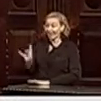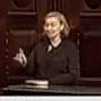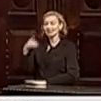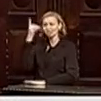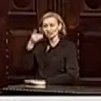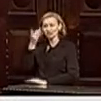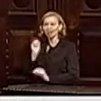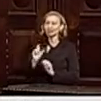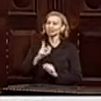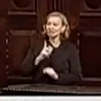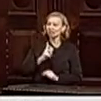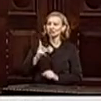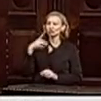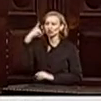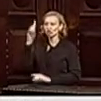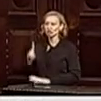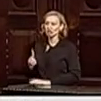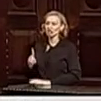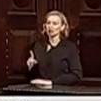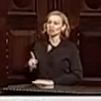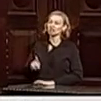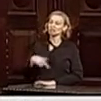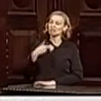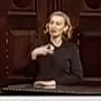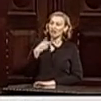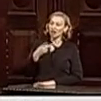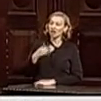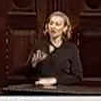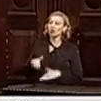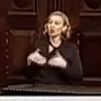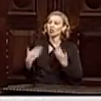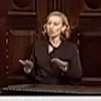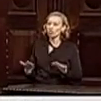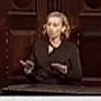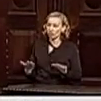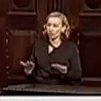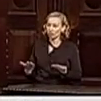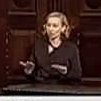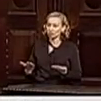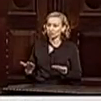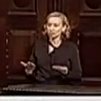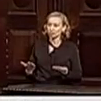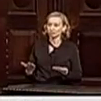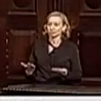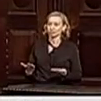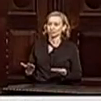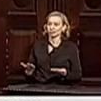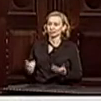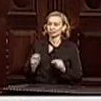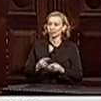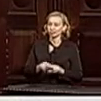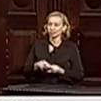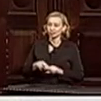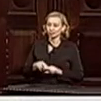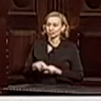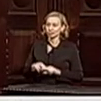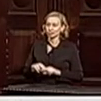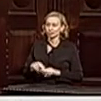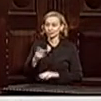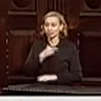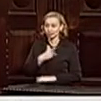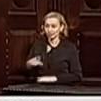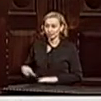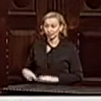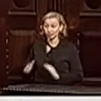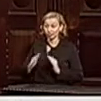o direito de saber qual será o posicionamento da presidência da Casa, porque, senhoras e senhores deputados, nós estamos